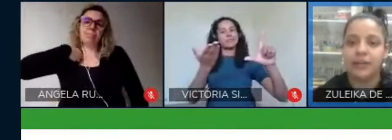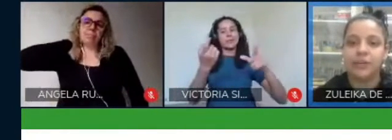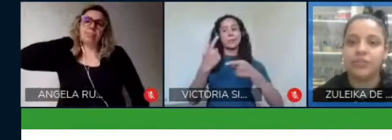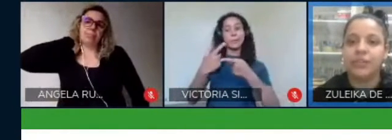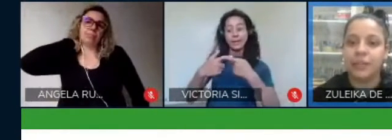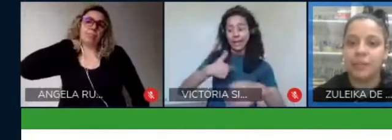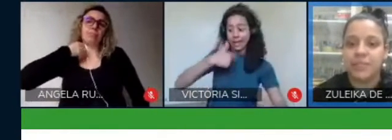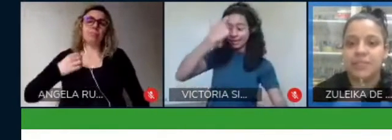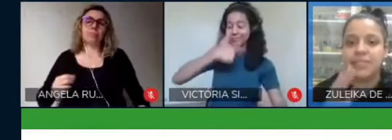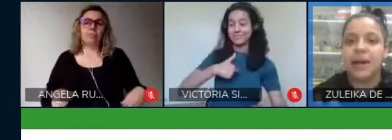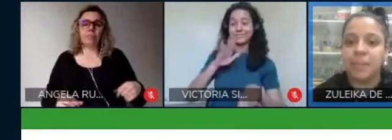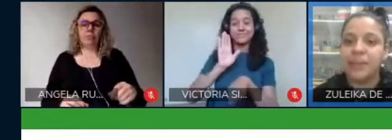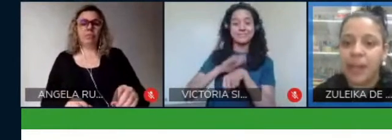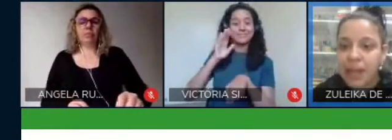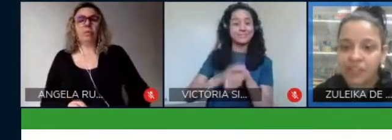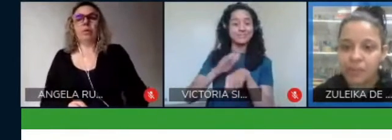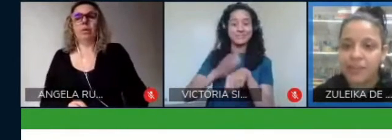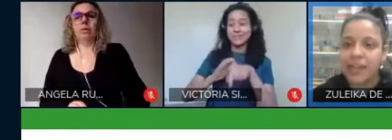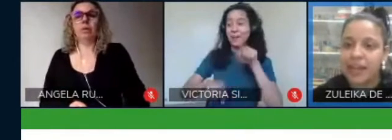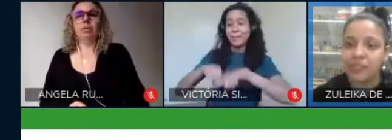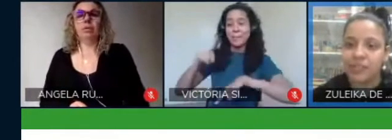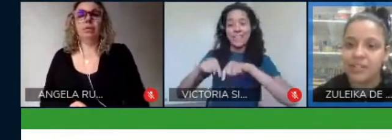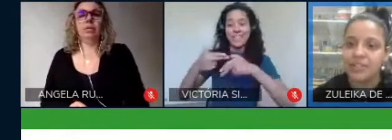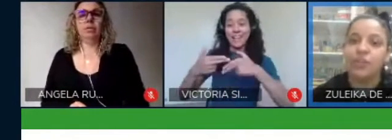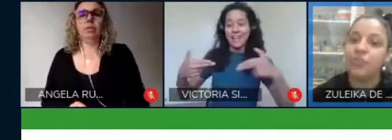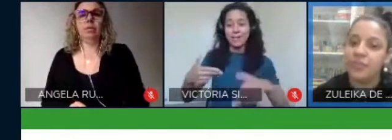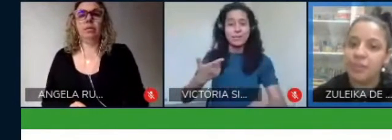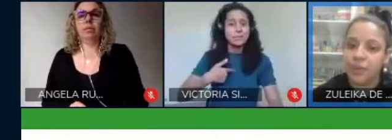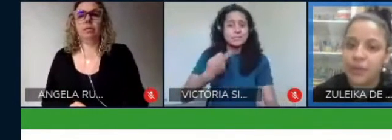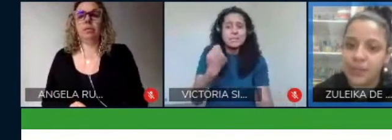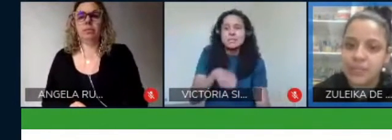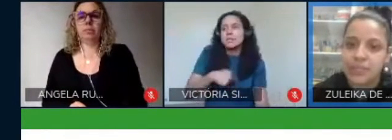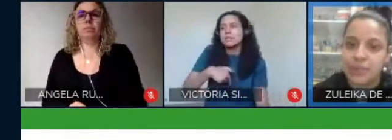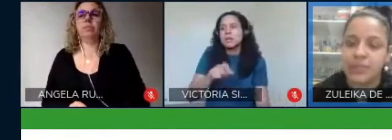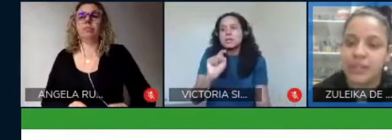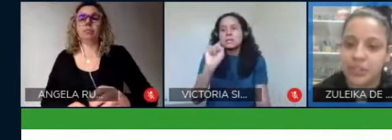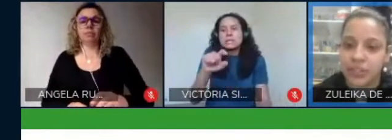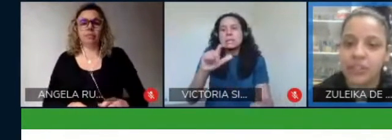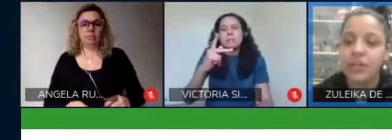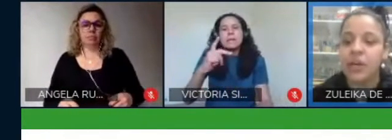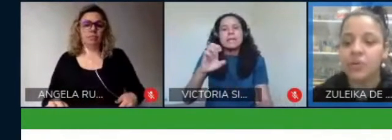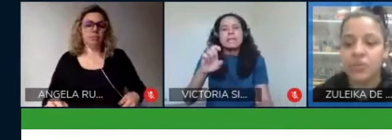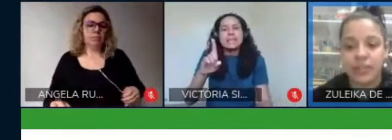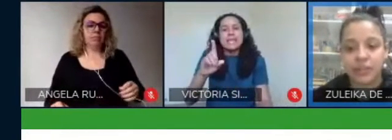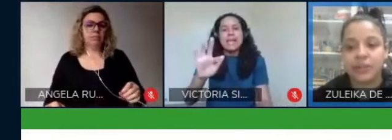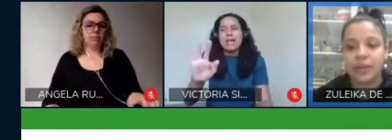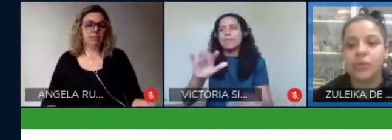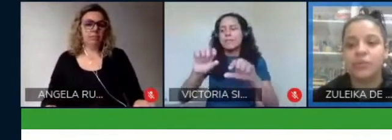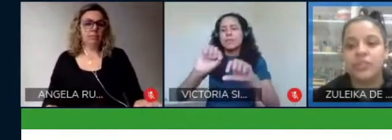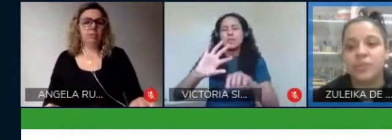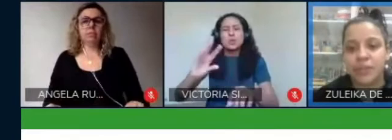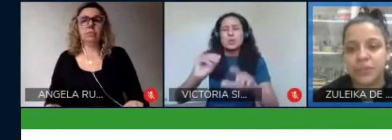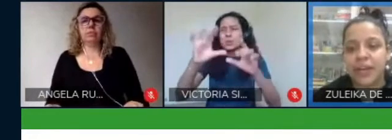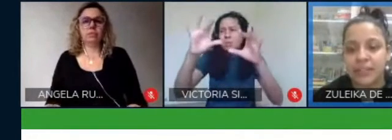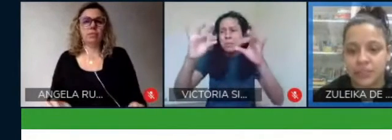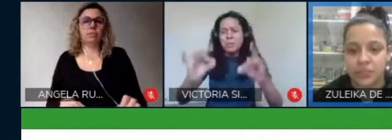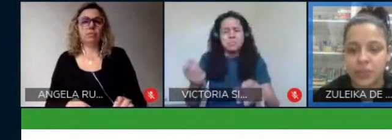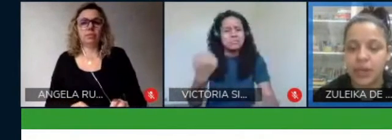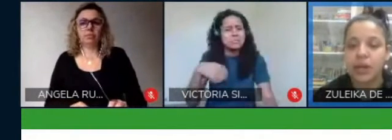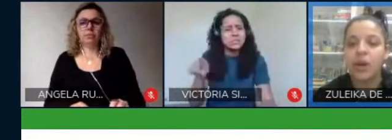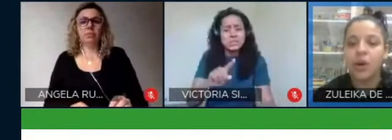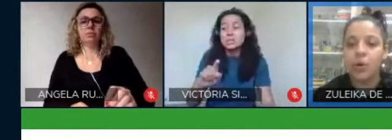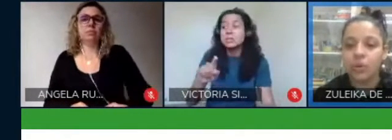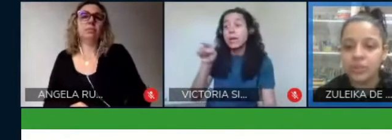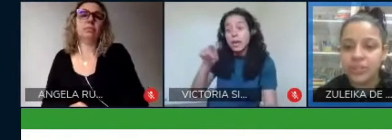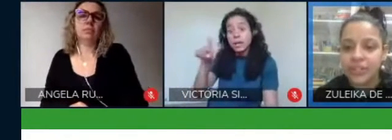relevante para mim. Eu não vou ter que pesquisar PDF a PDF, né? Se eu fiz a minha organização certinha, o Zotero dá conta de me